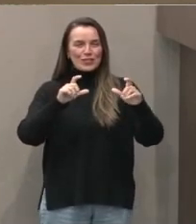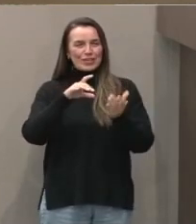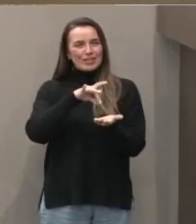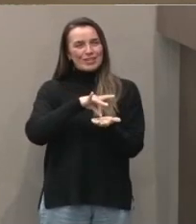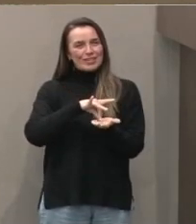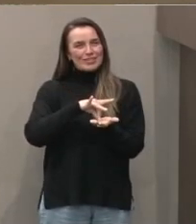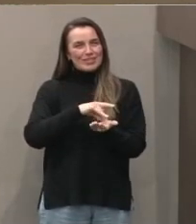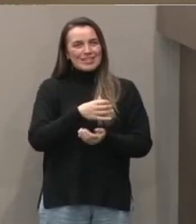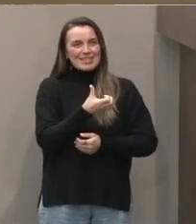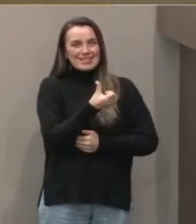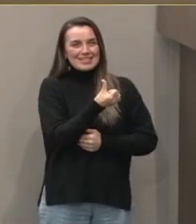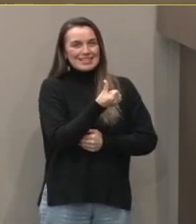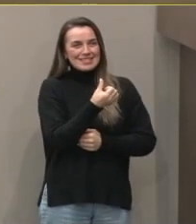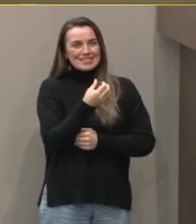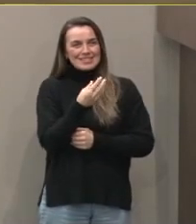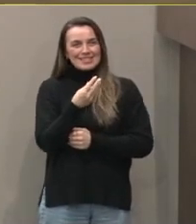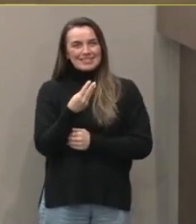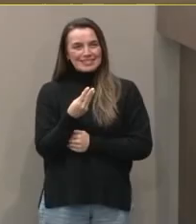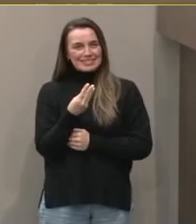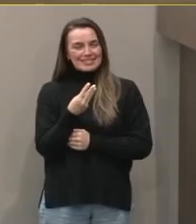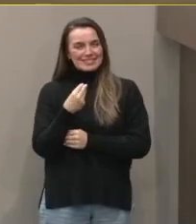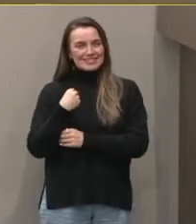com 63 membros.